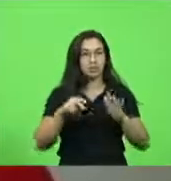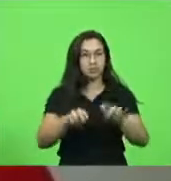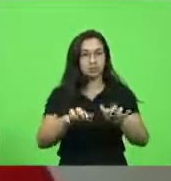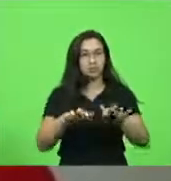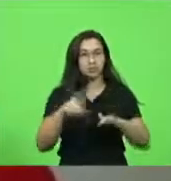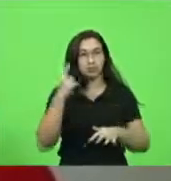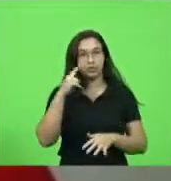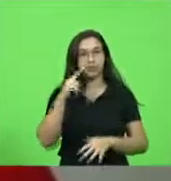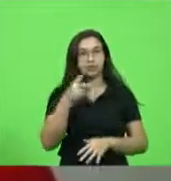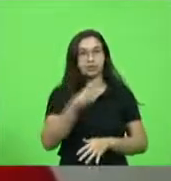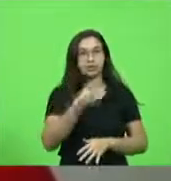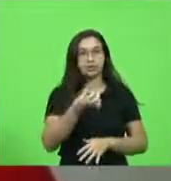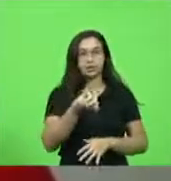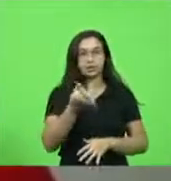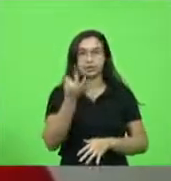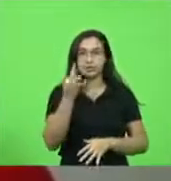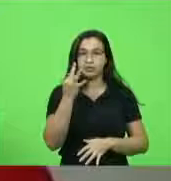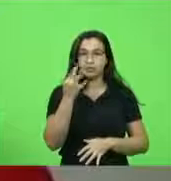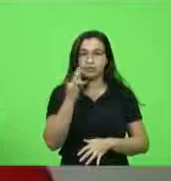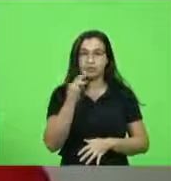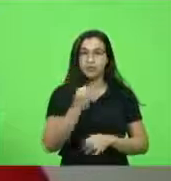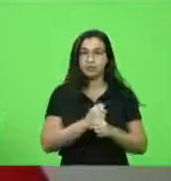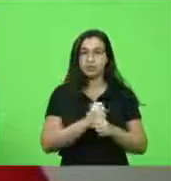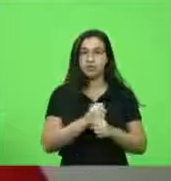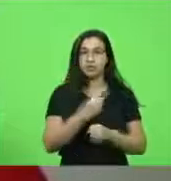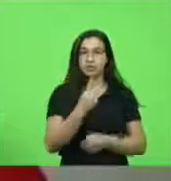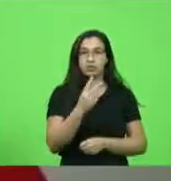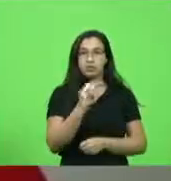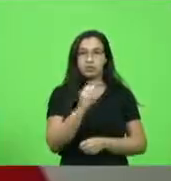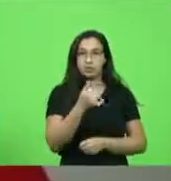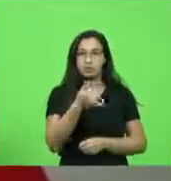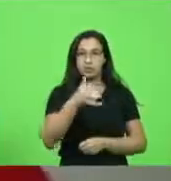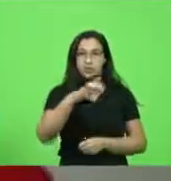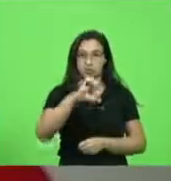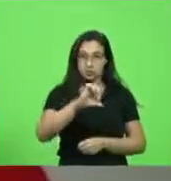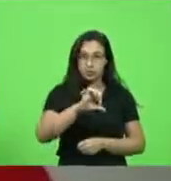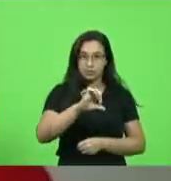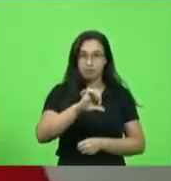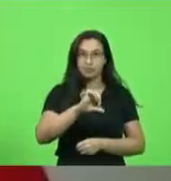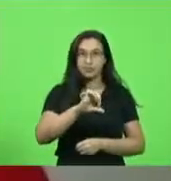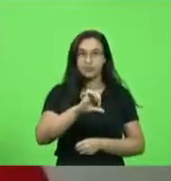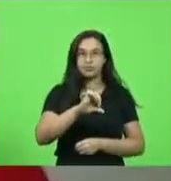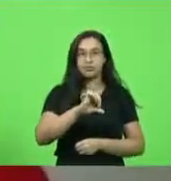de fevereiro de 2019.